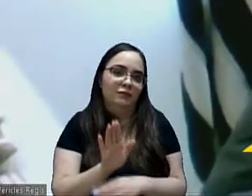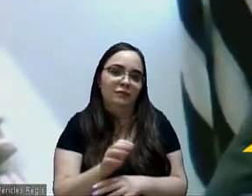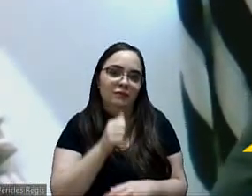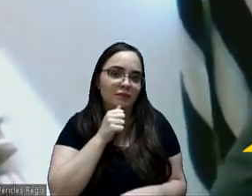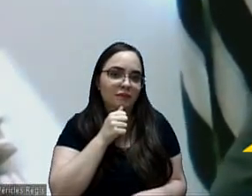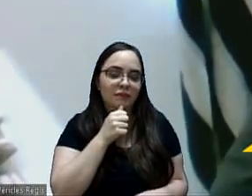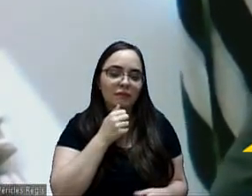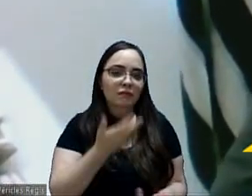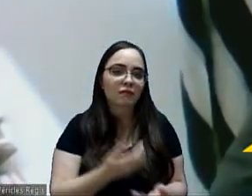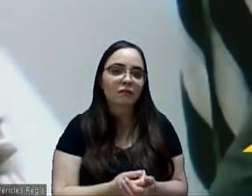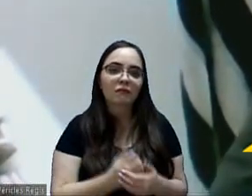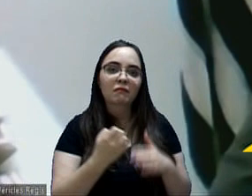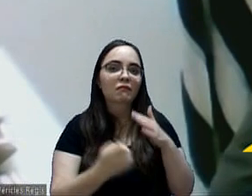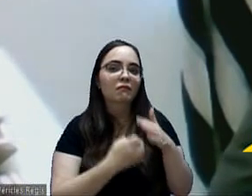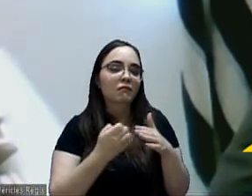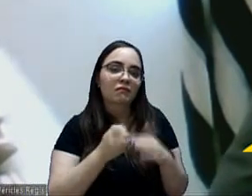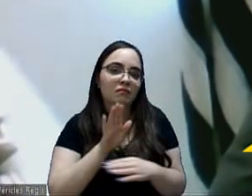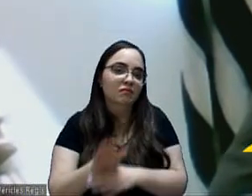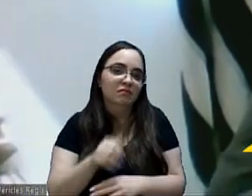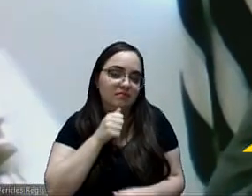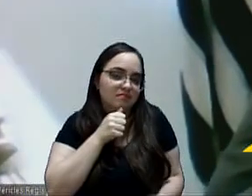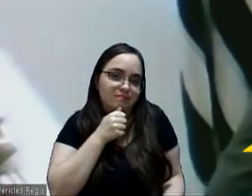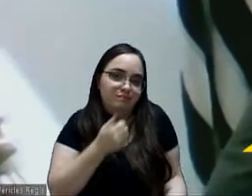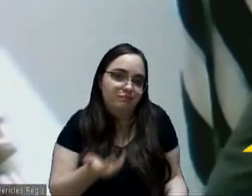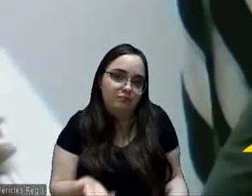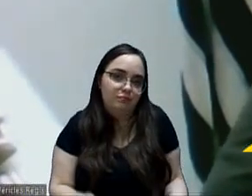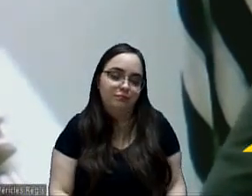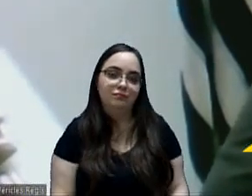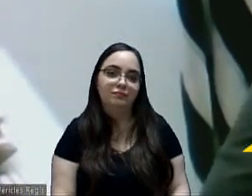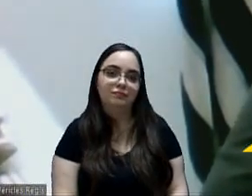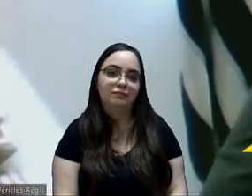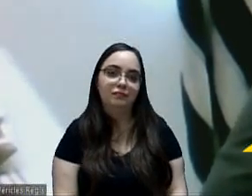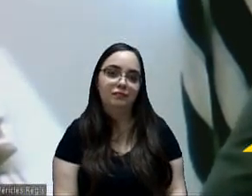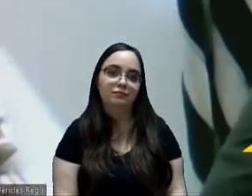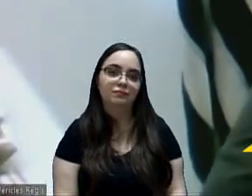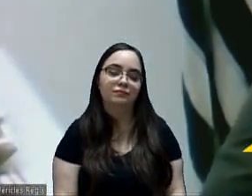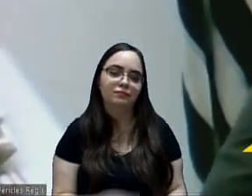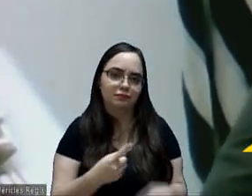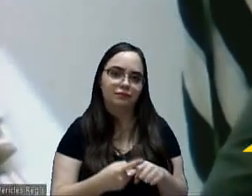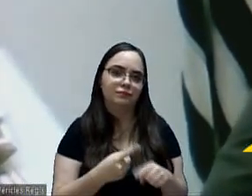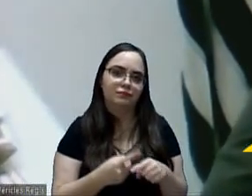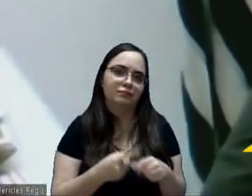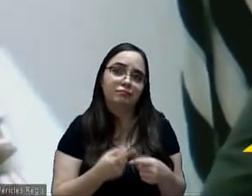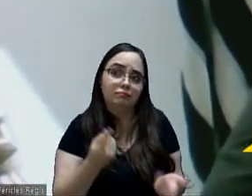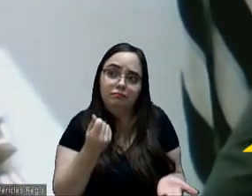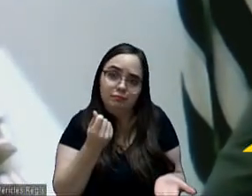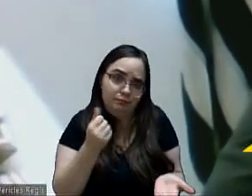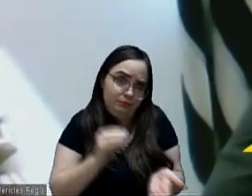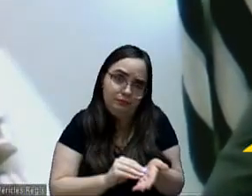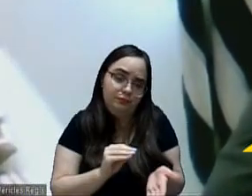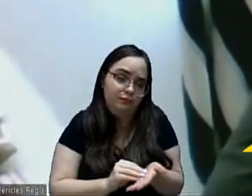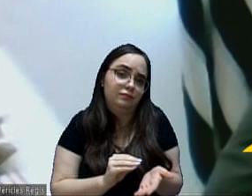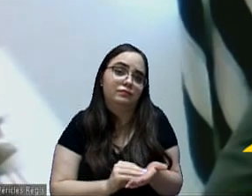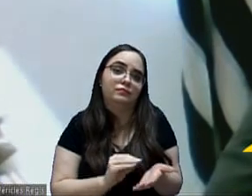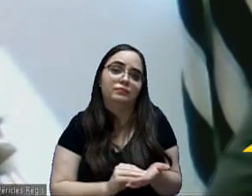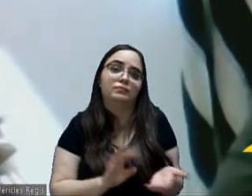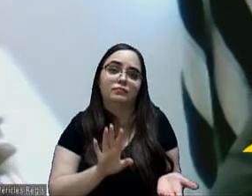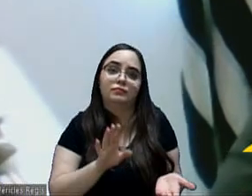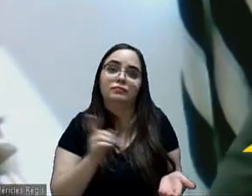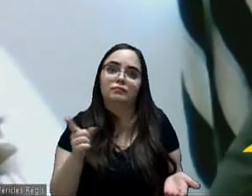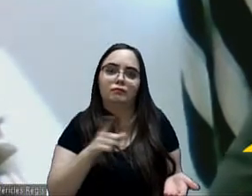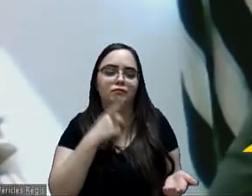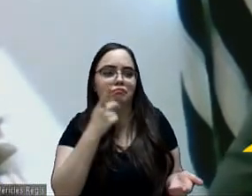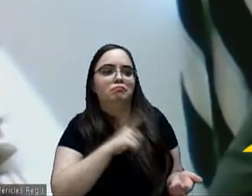ainda não estão ajudando nesse sentido, porque dinheiro está faltando. Mas com tanta